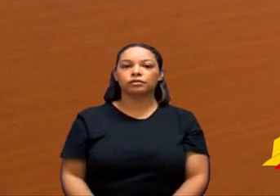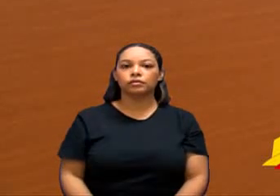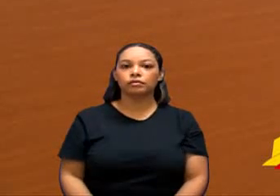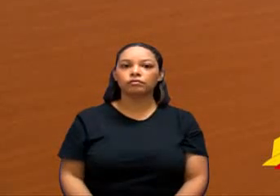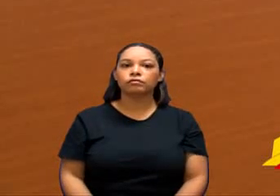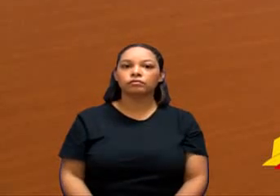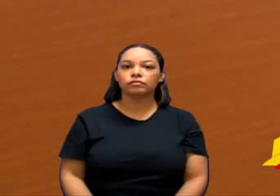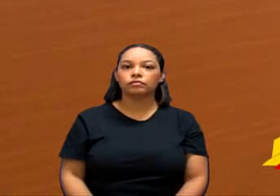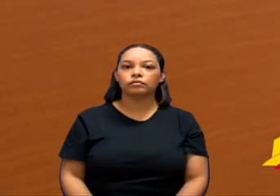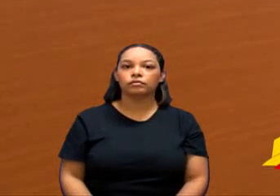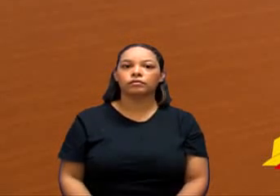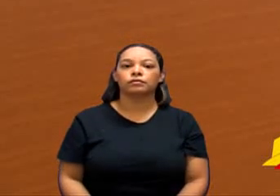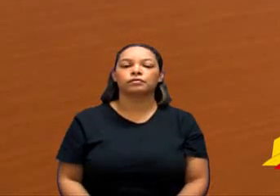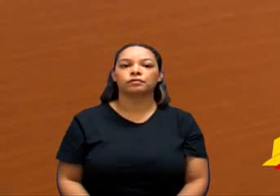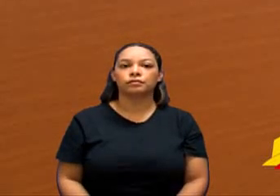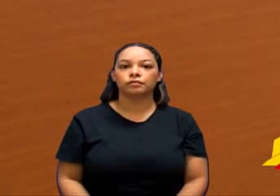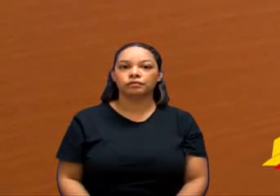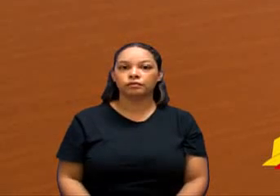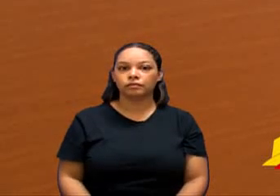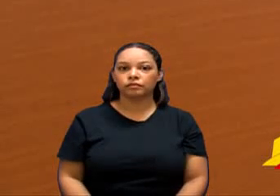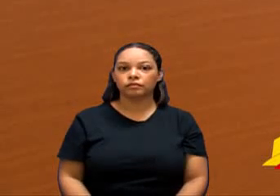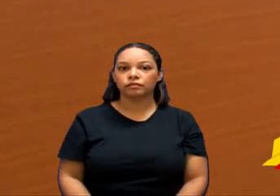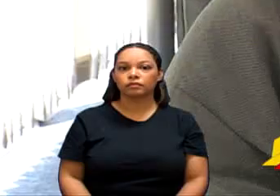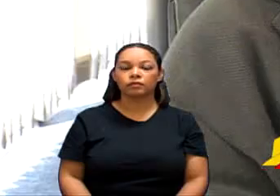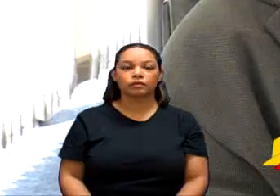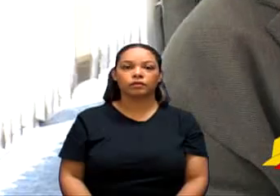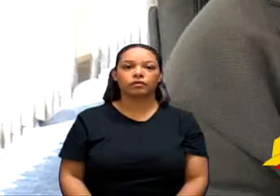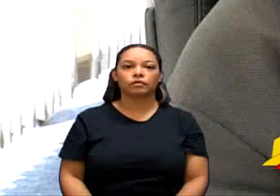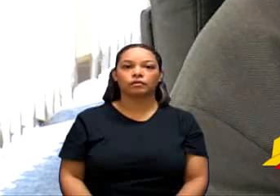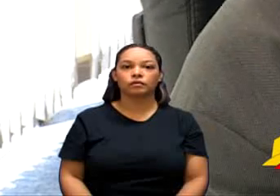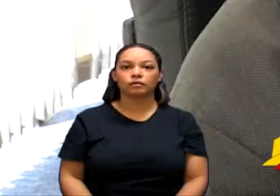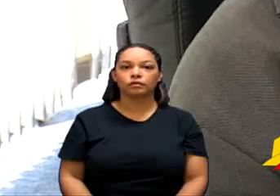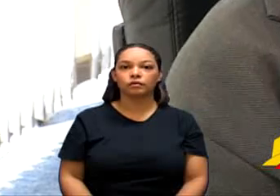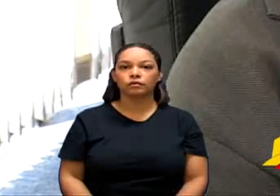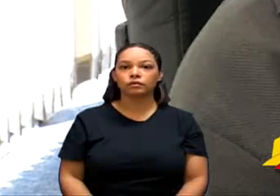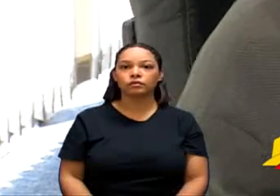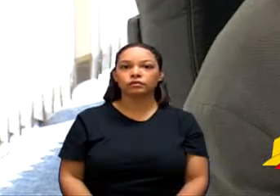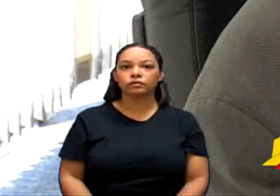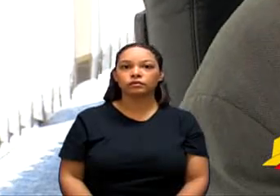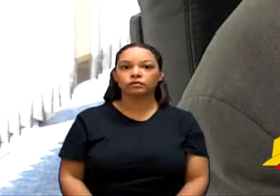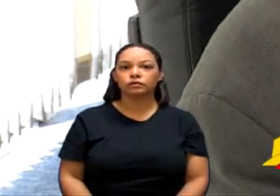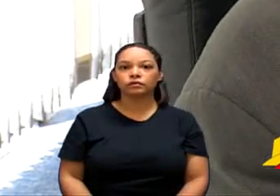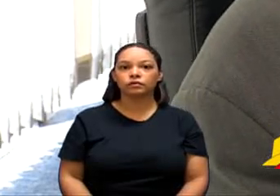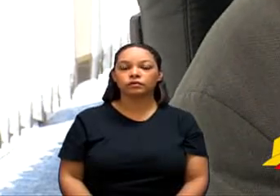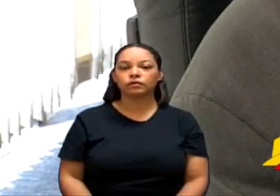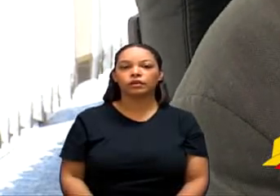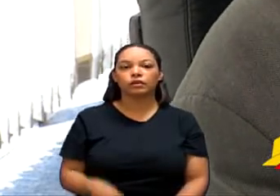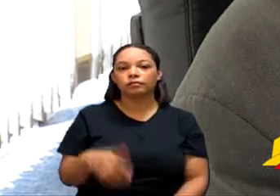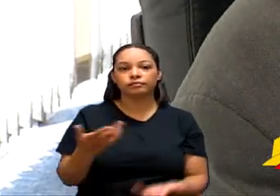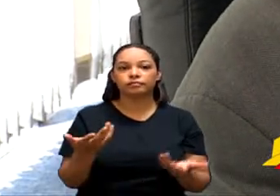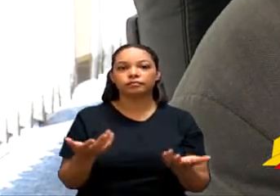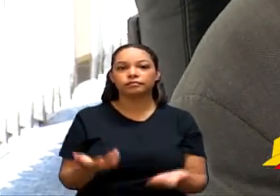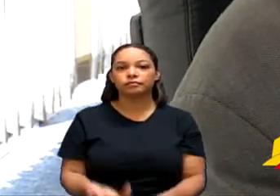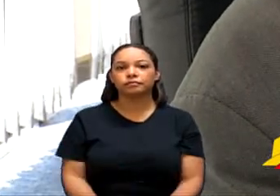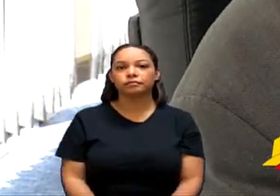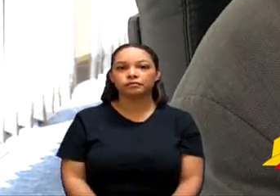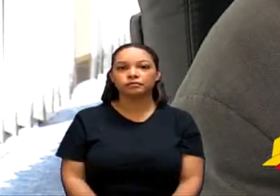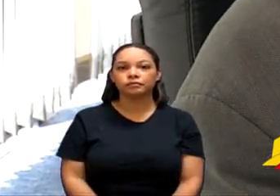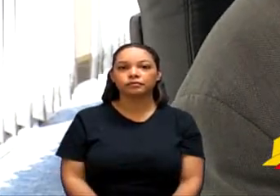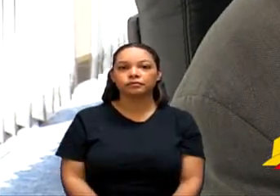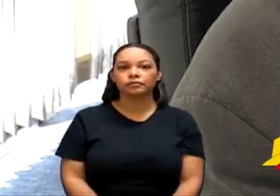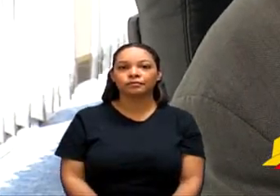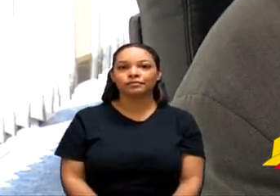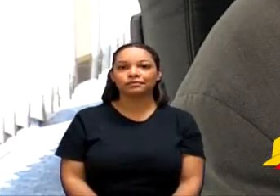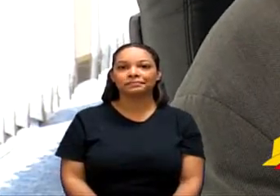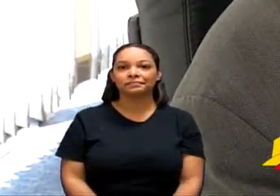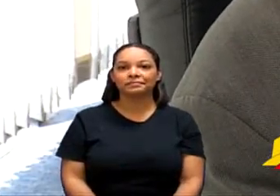requerimento pedindo abrigo, né, de ônibus. Eu acho que não impede troca e abrigo tudo ao mesmo tempo, porque acho que a UBS tem capacidade